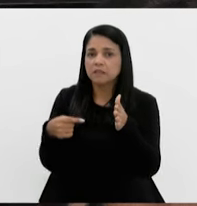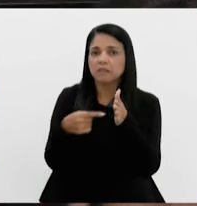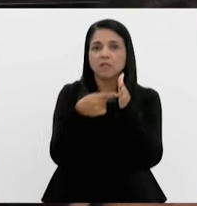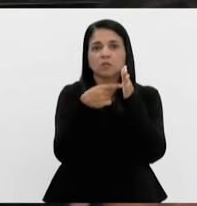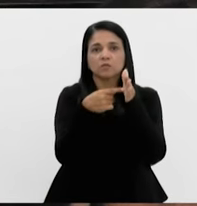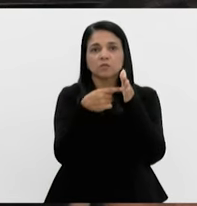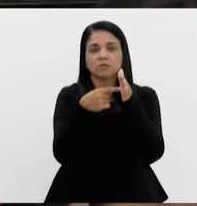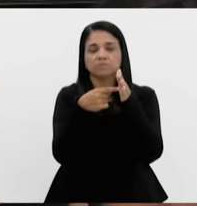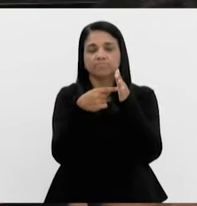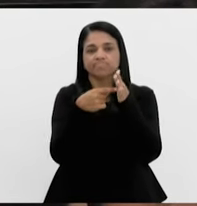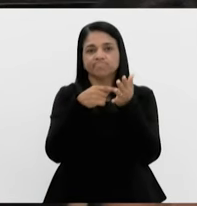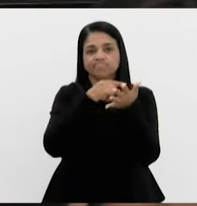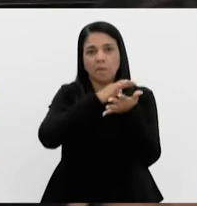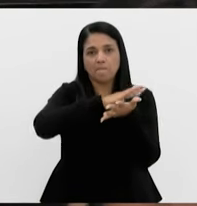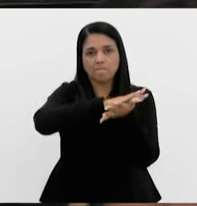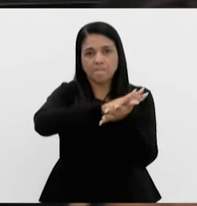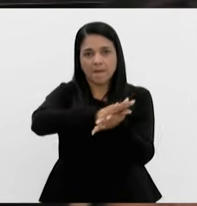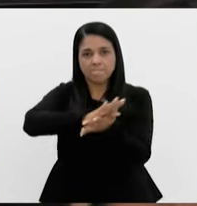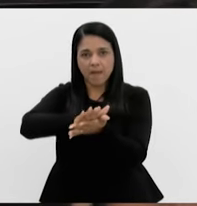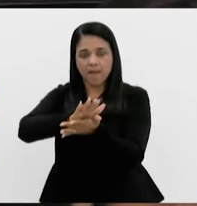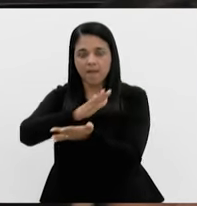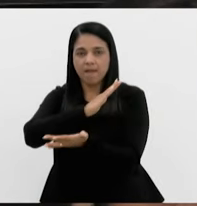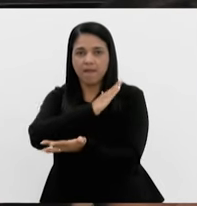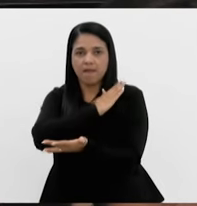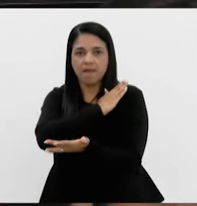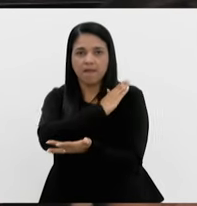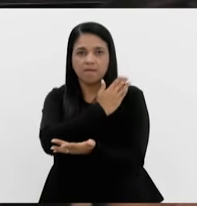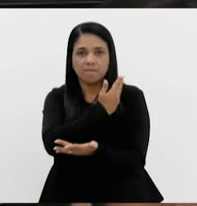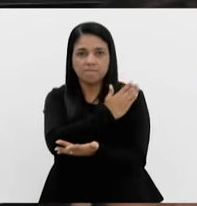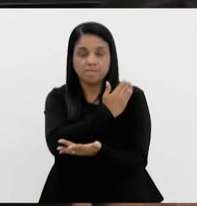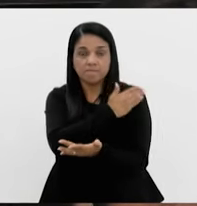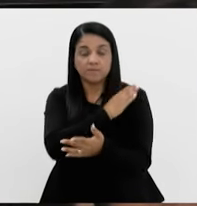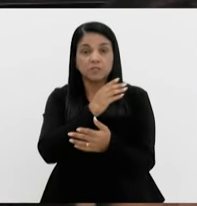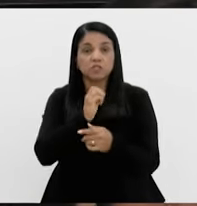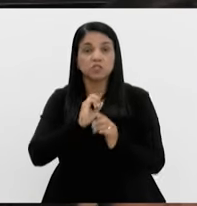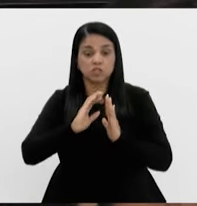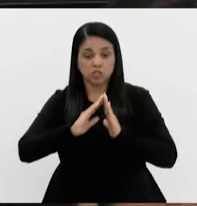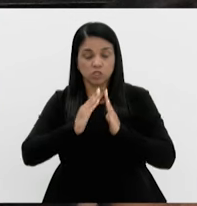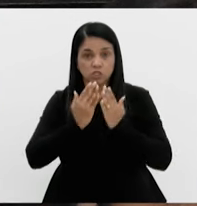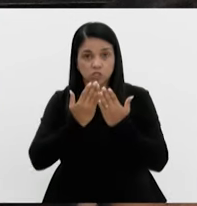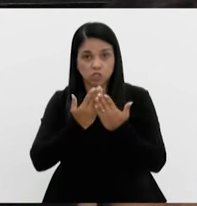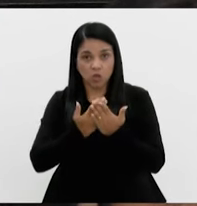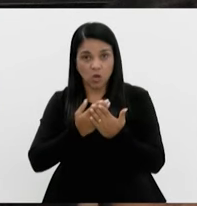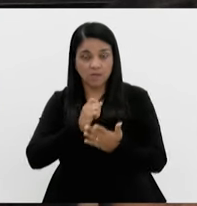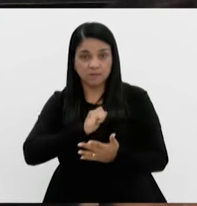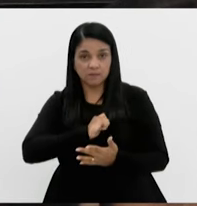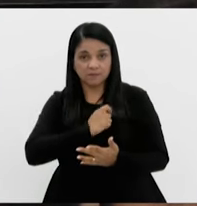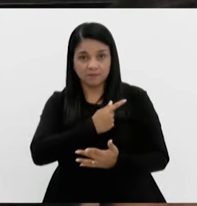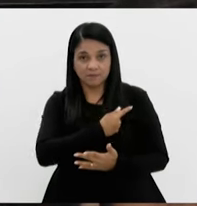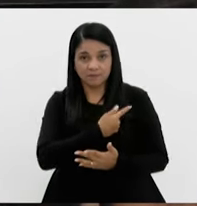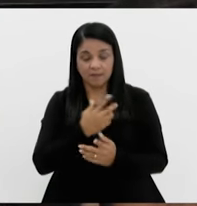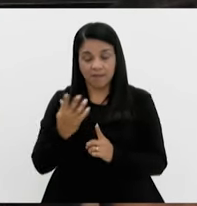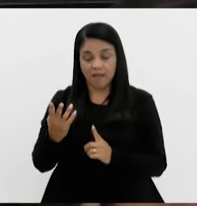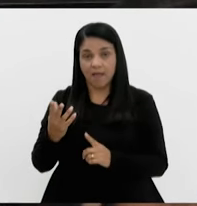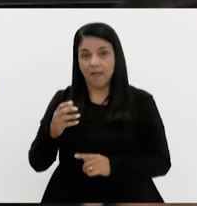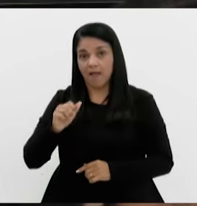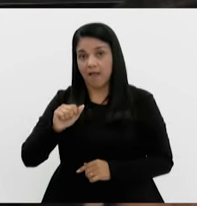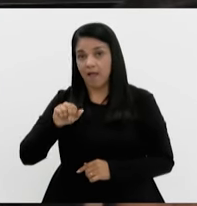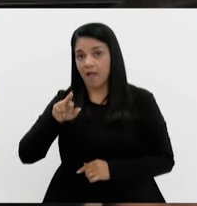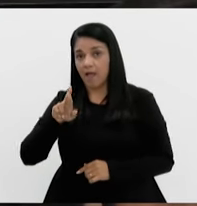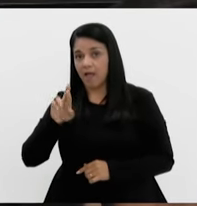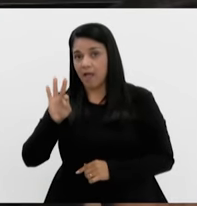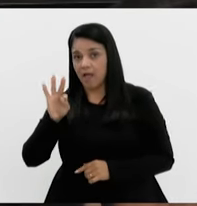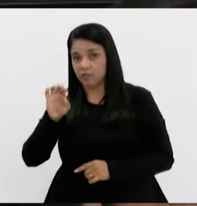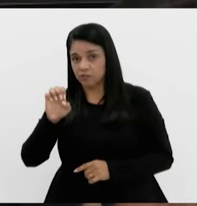de discriminação de uma escola em san gonçala escola arte do saber nosso